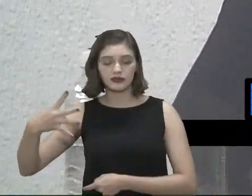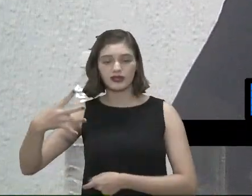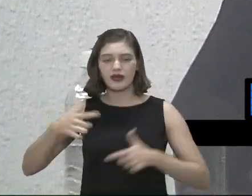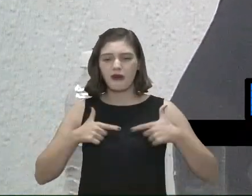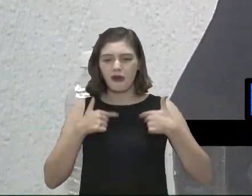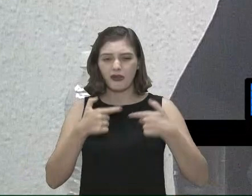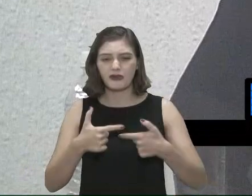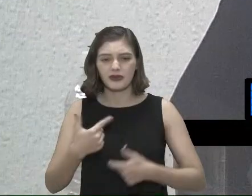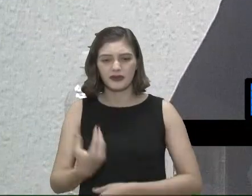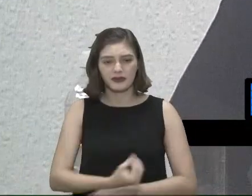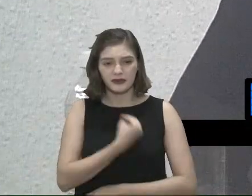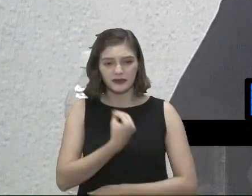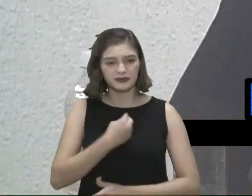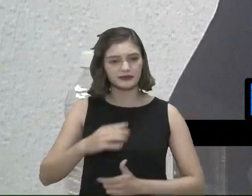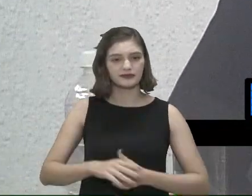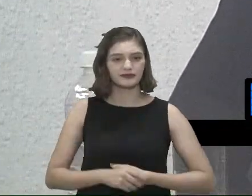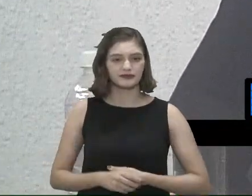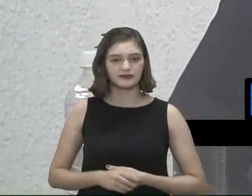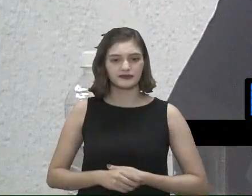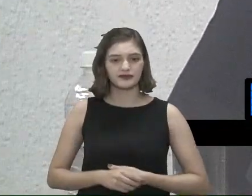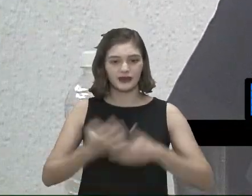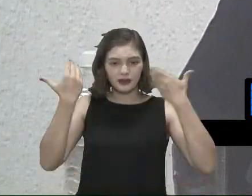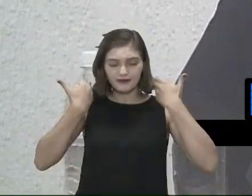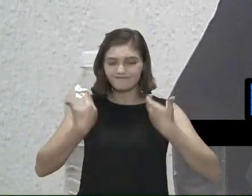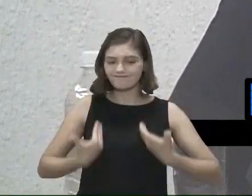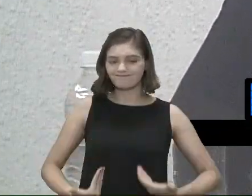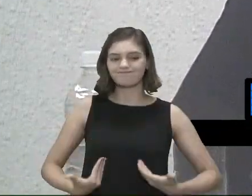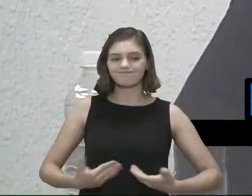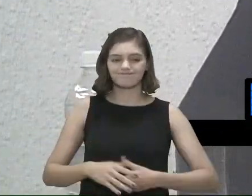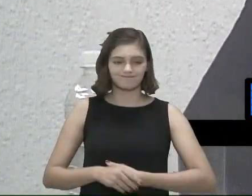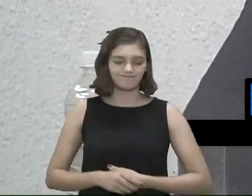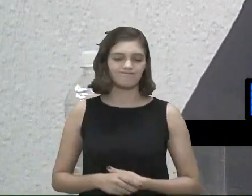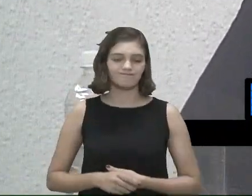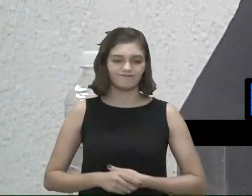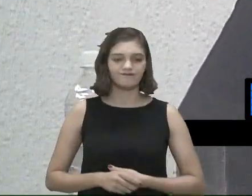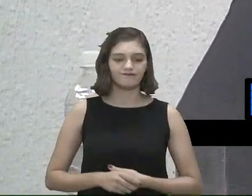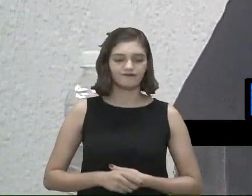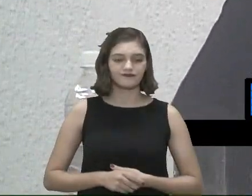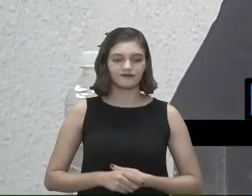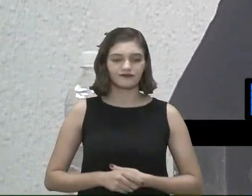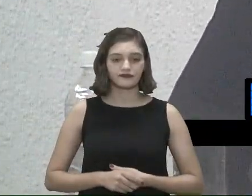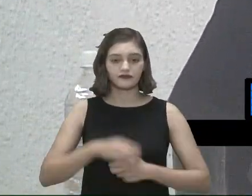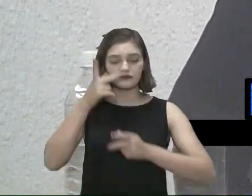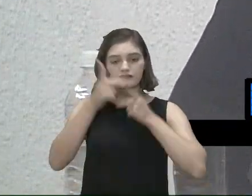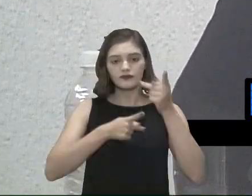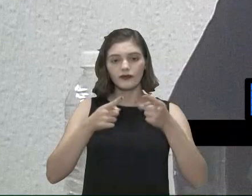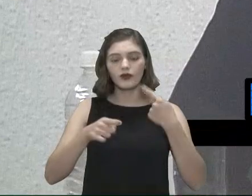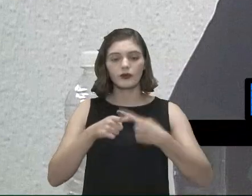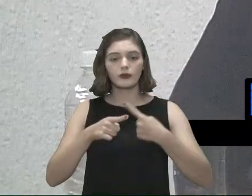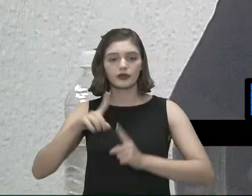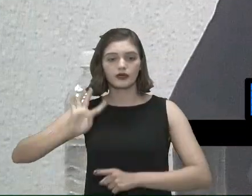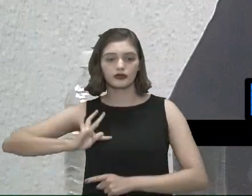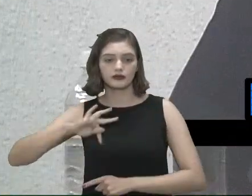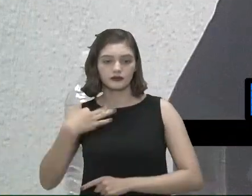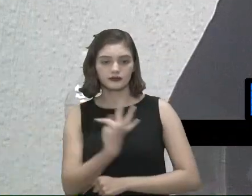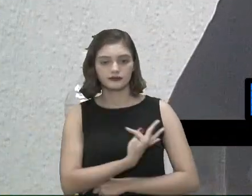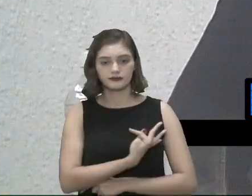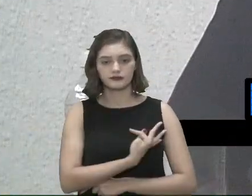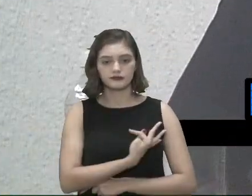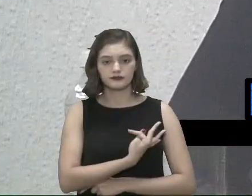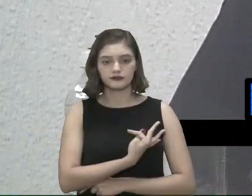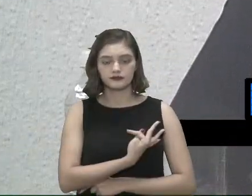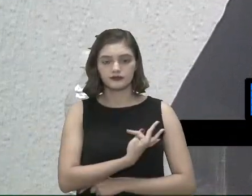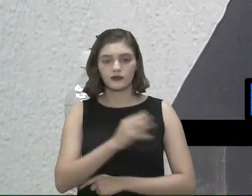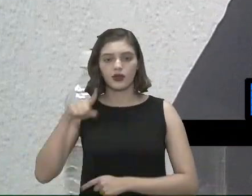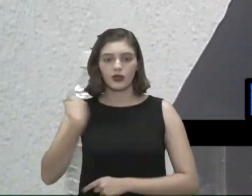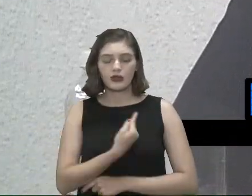para viver, lutando para estarmos aqui, né? E eu falo isso enquanto travesti, porque nós